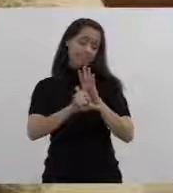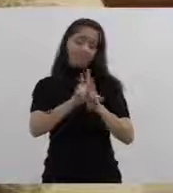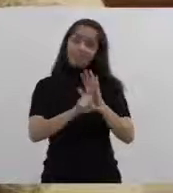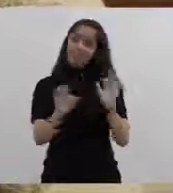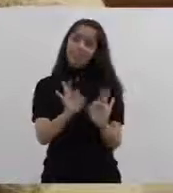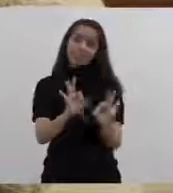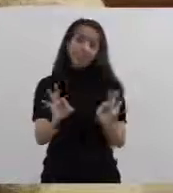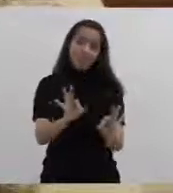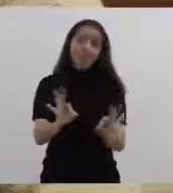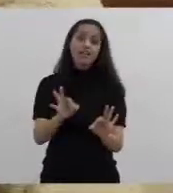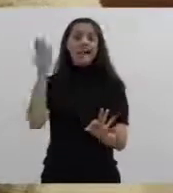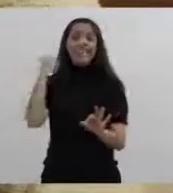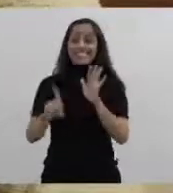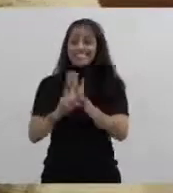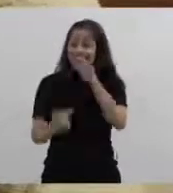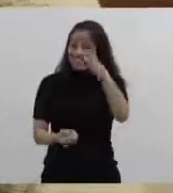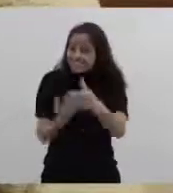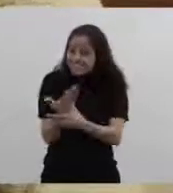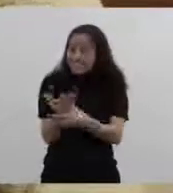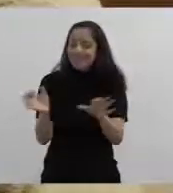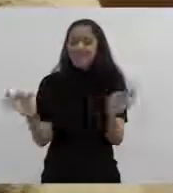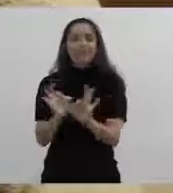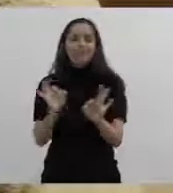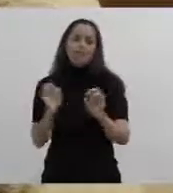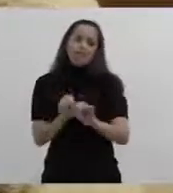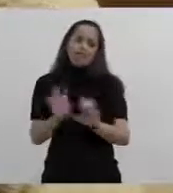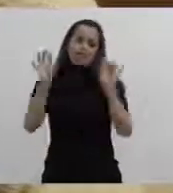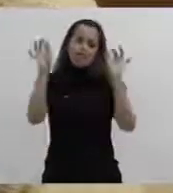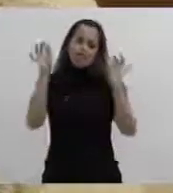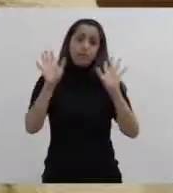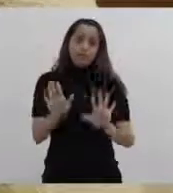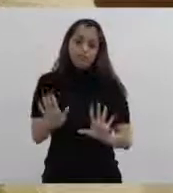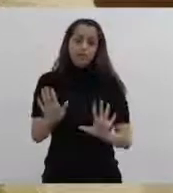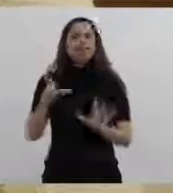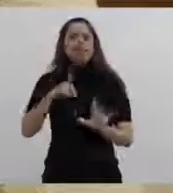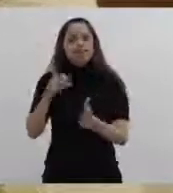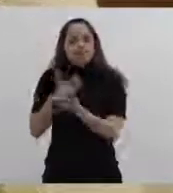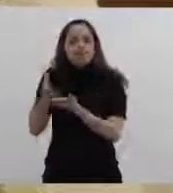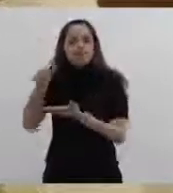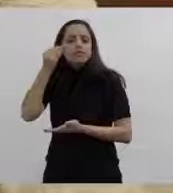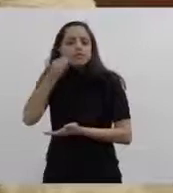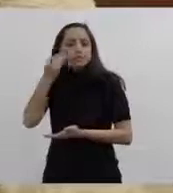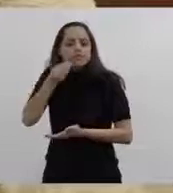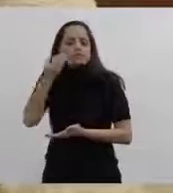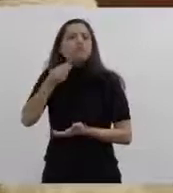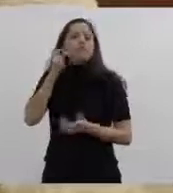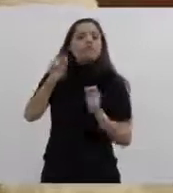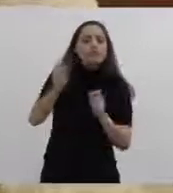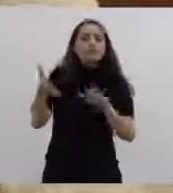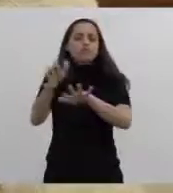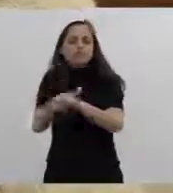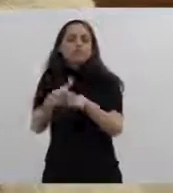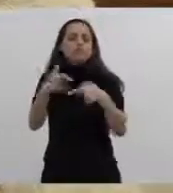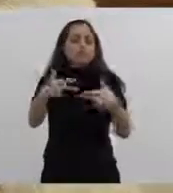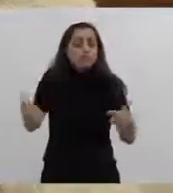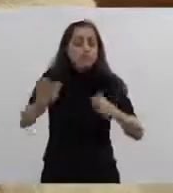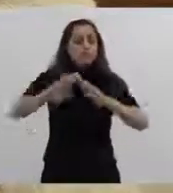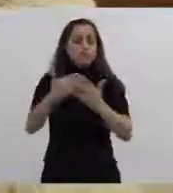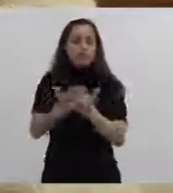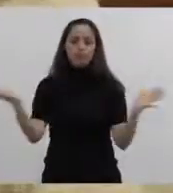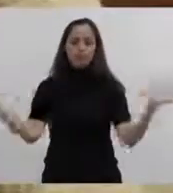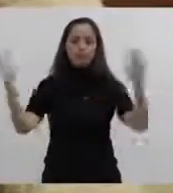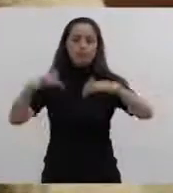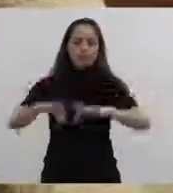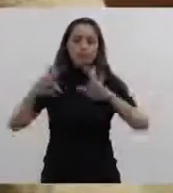legislação. Não havia sido legislada, nem real e nem simbolicamente, a ideia de uma aula inclusiva e de uma escola